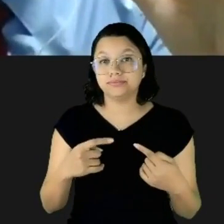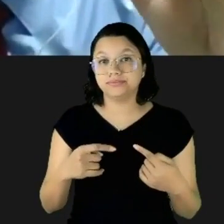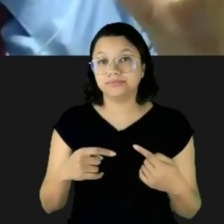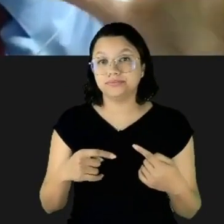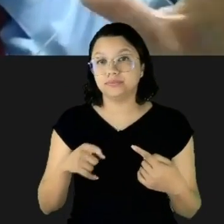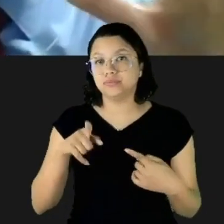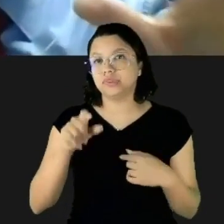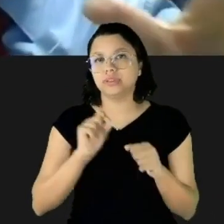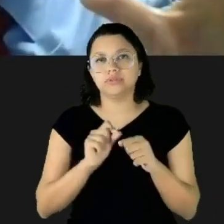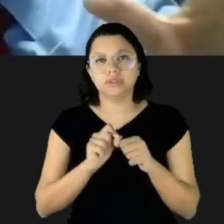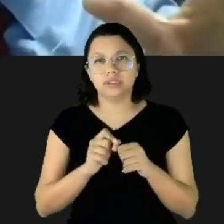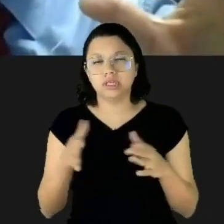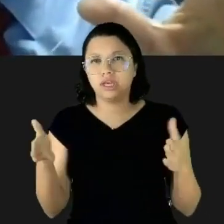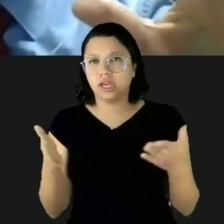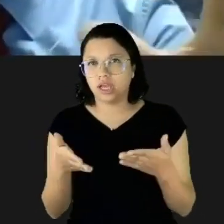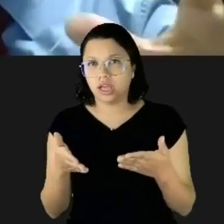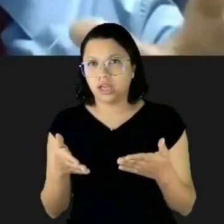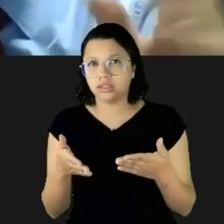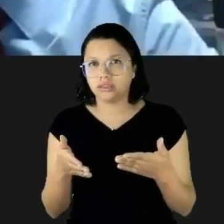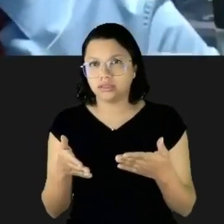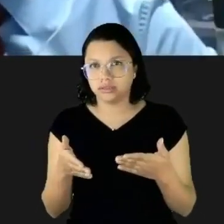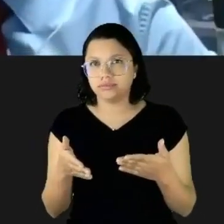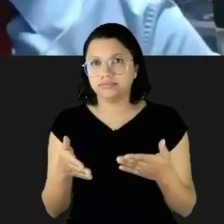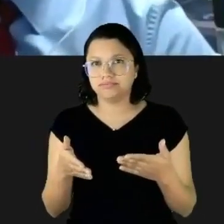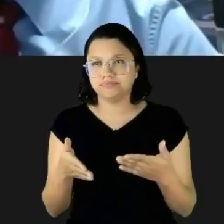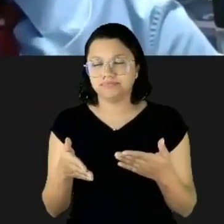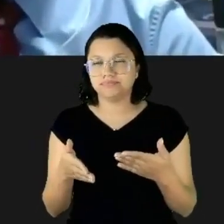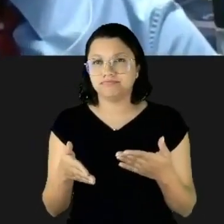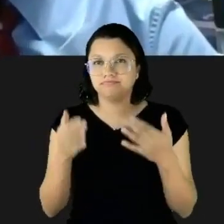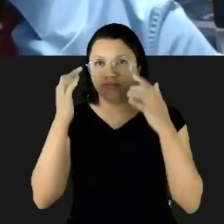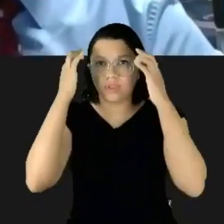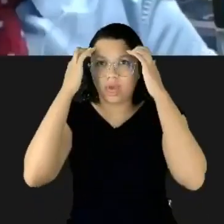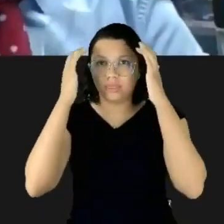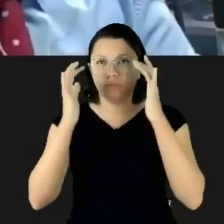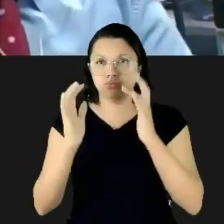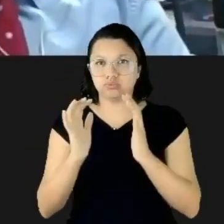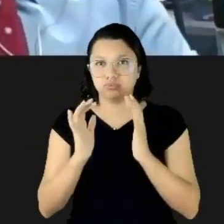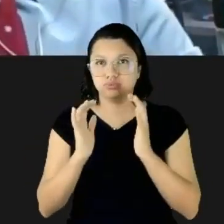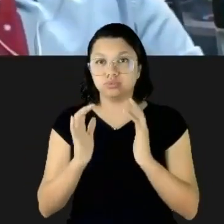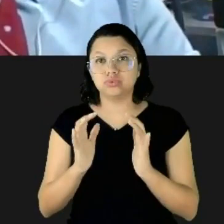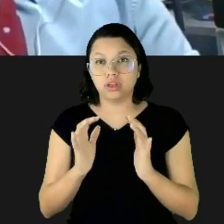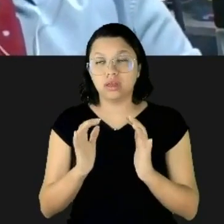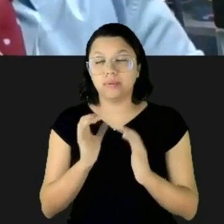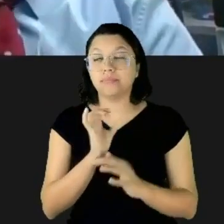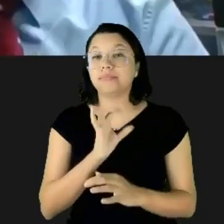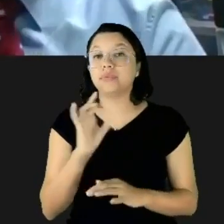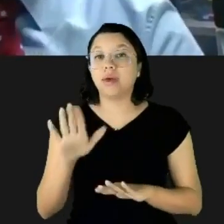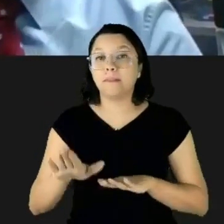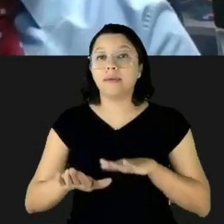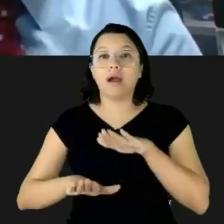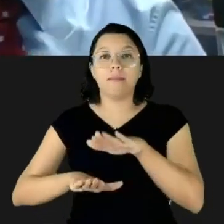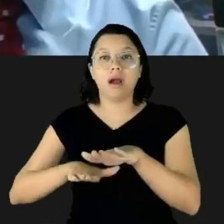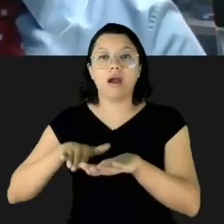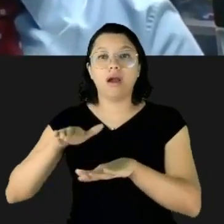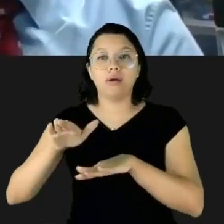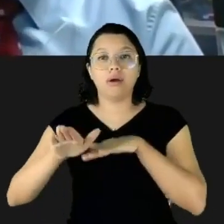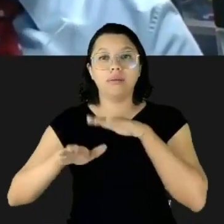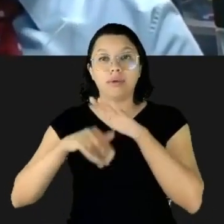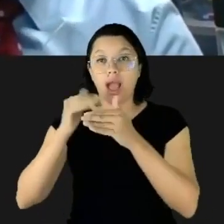você fazer essa neurociência aí, de cada passo que você vai fazer dentro